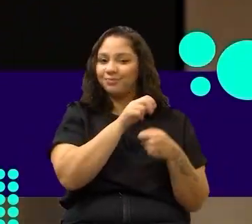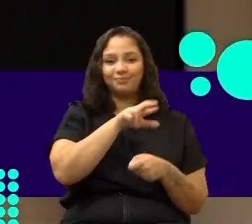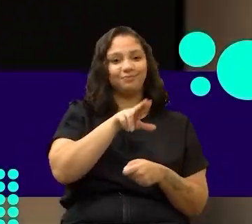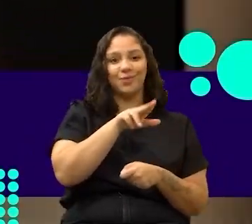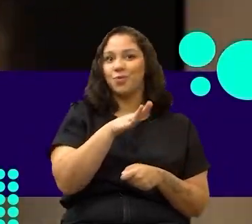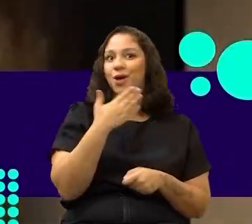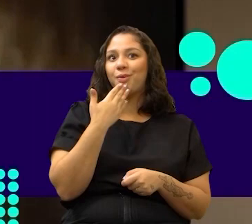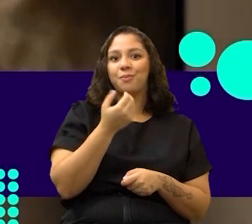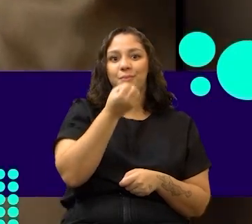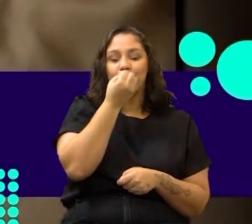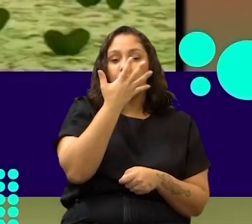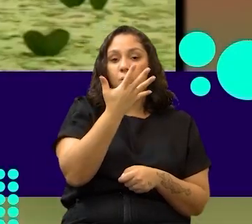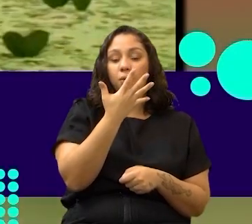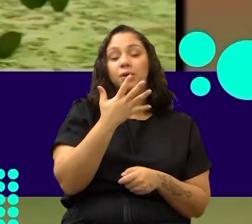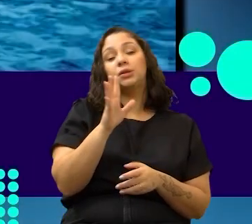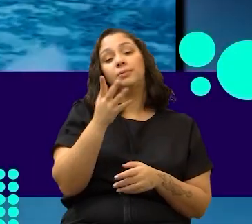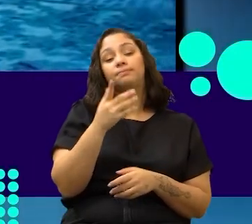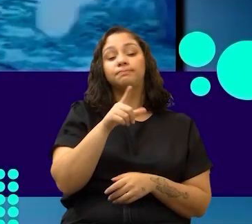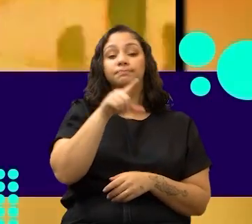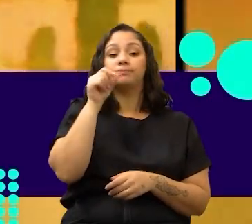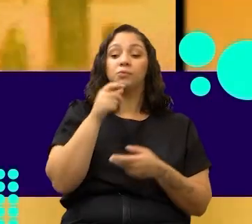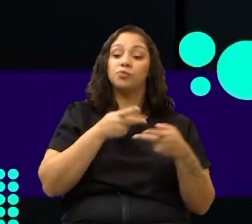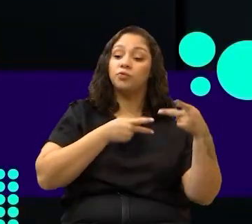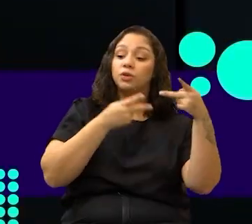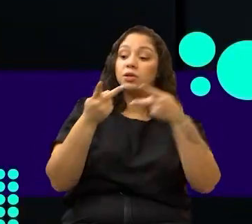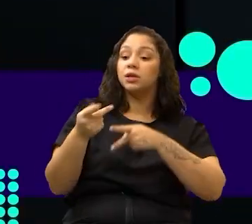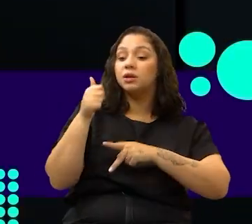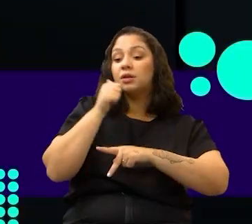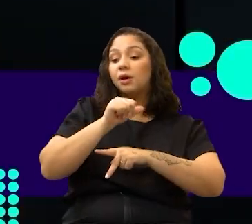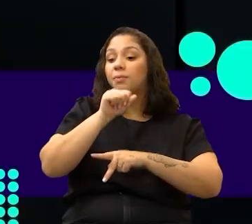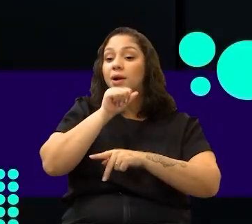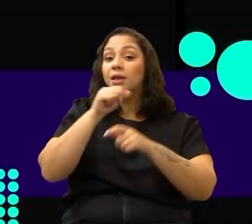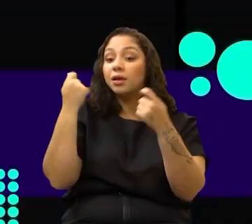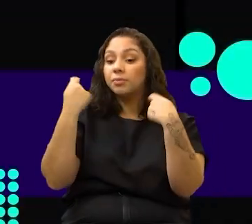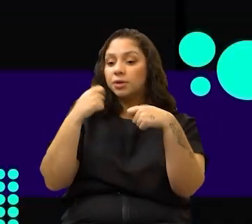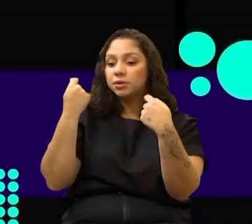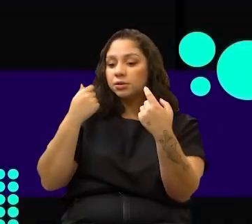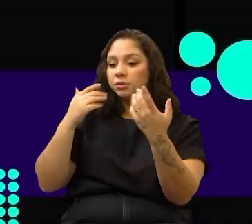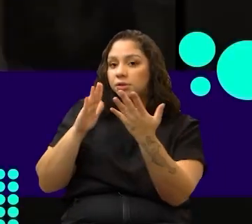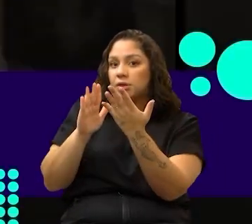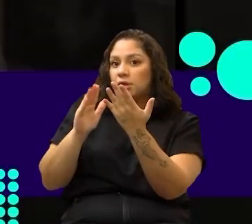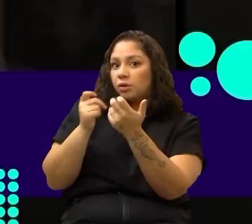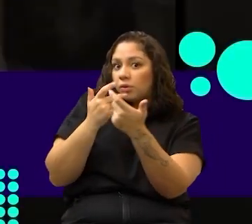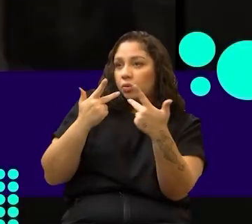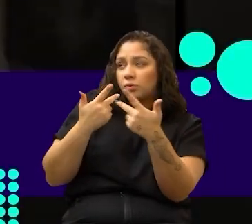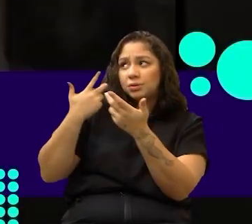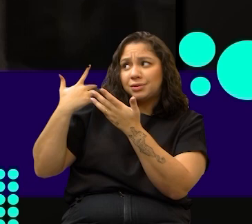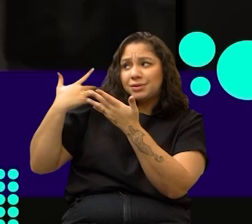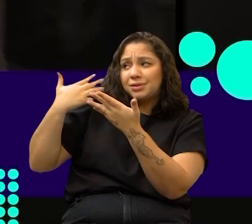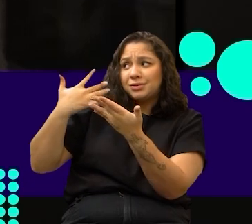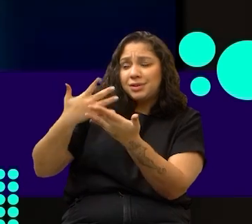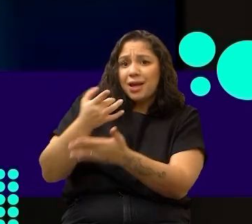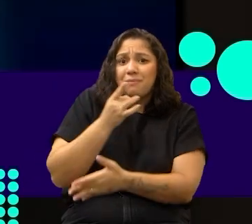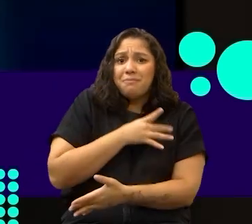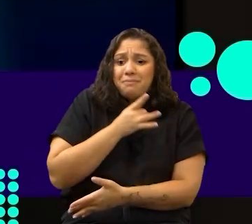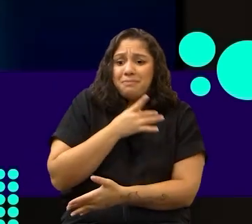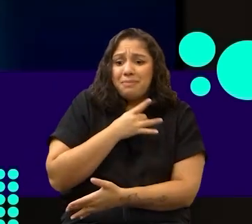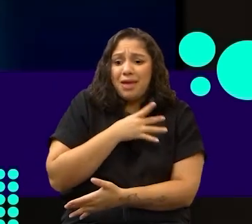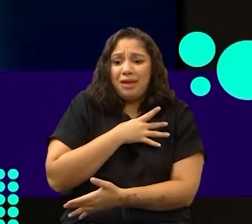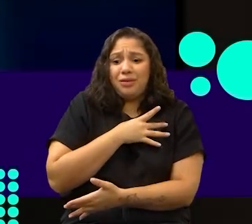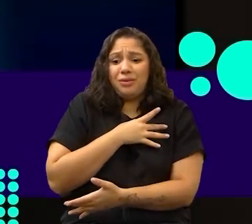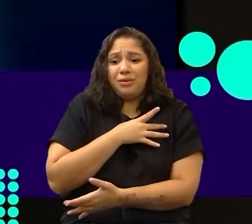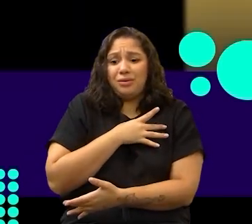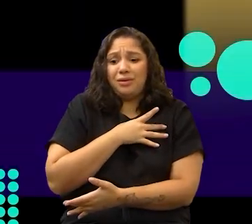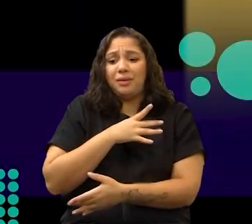entanto, nunca foi das melhores. Decidido a visitá-la, ele sabe que precisará enfrentar seus fantasmas e medos